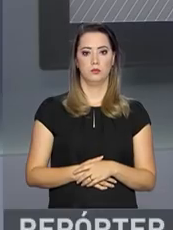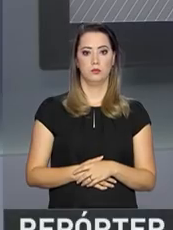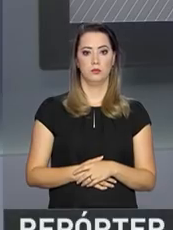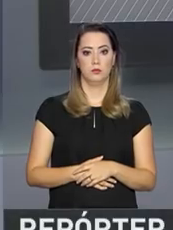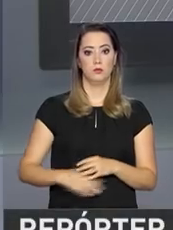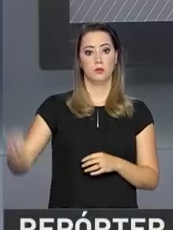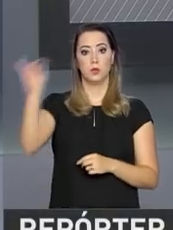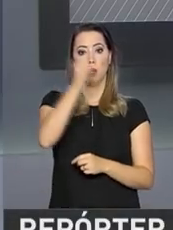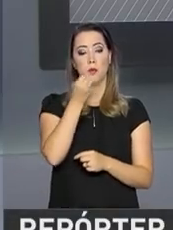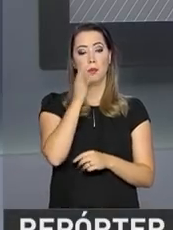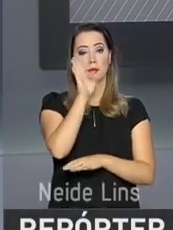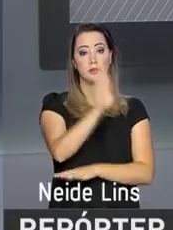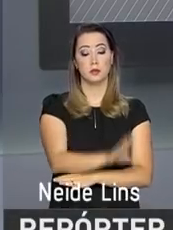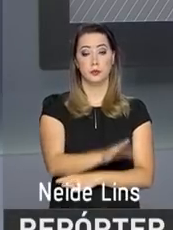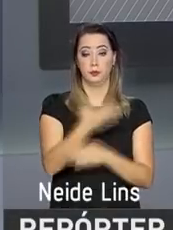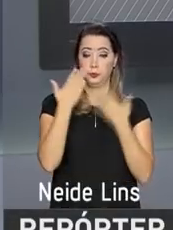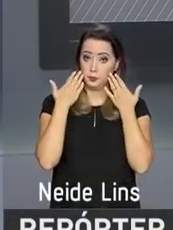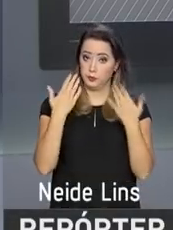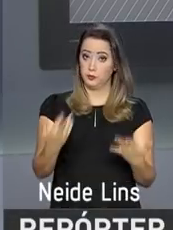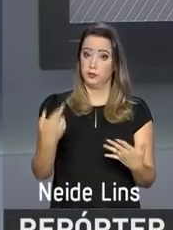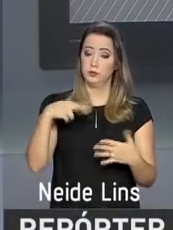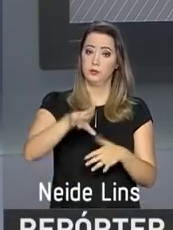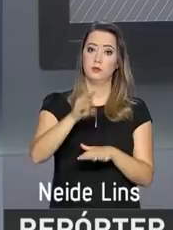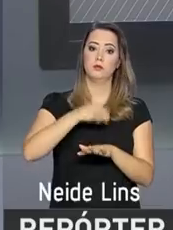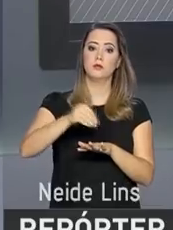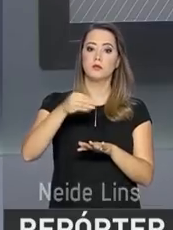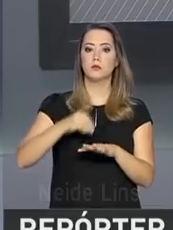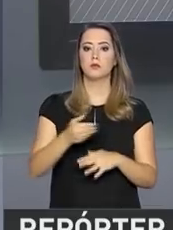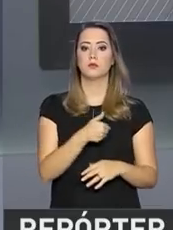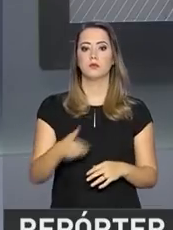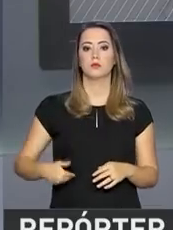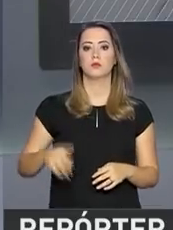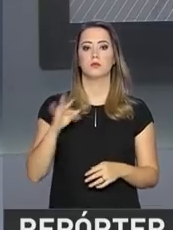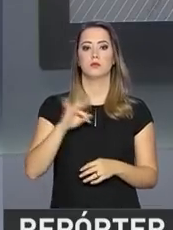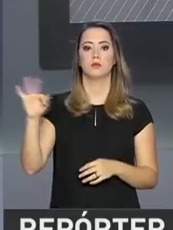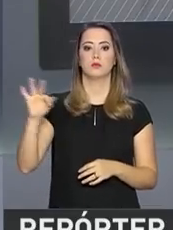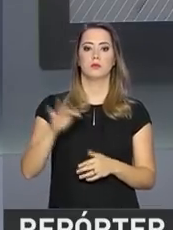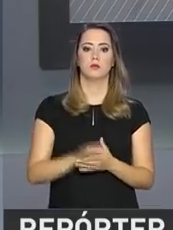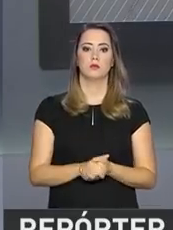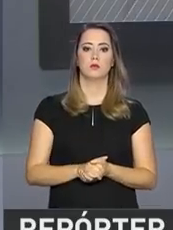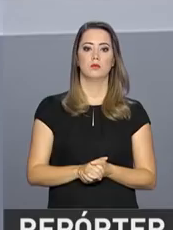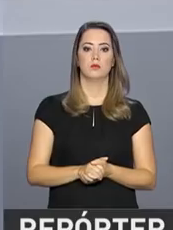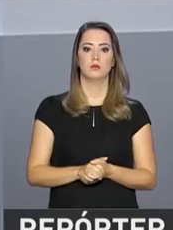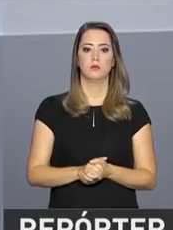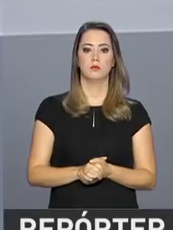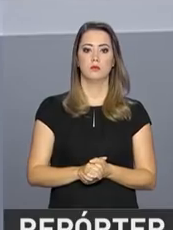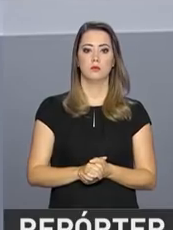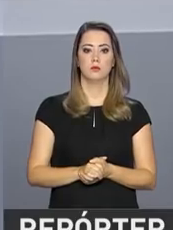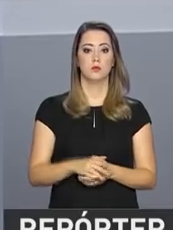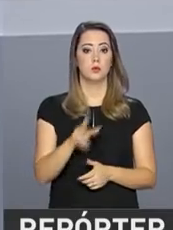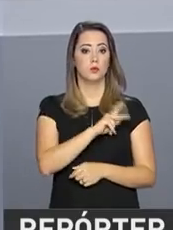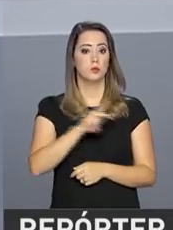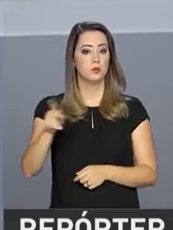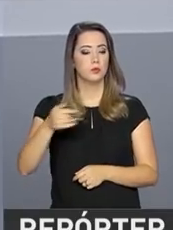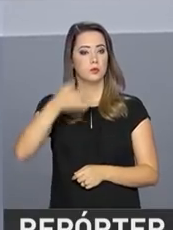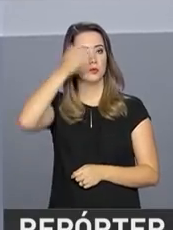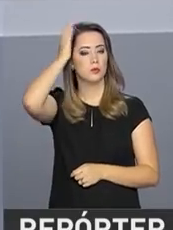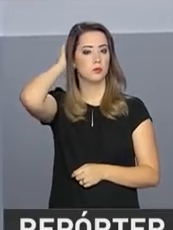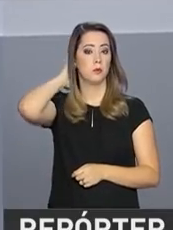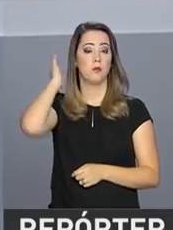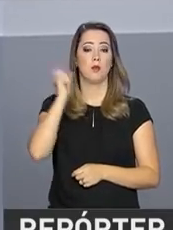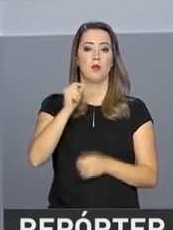olá boa tarde estamos de volta com o repórter nbr as notícias do governo federal o presidente michel temer